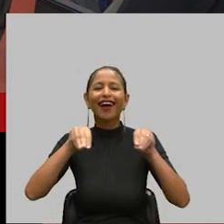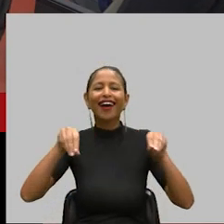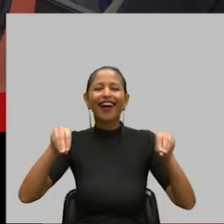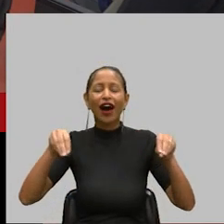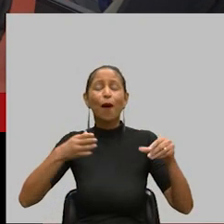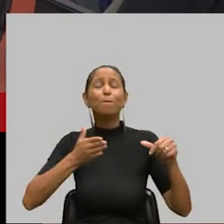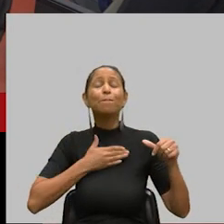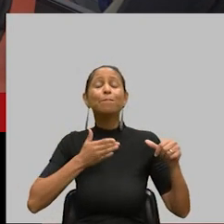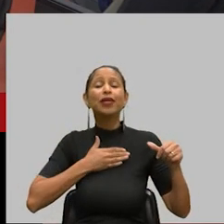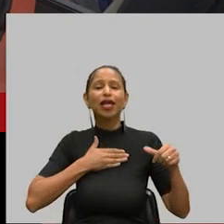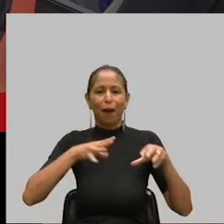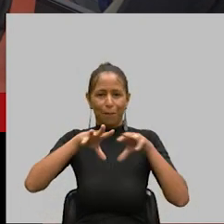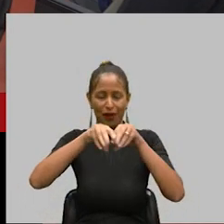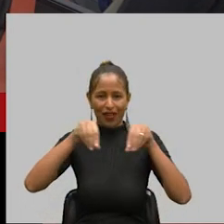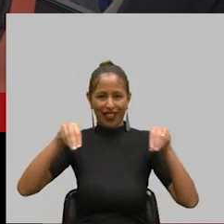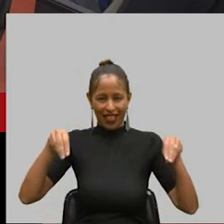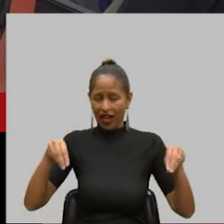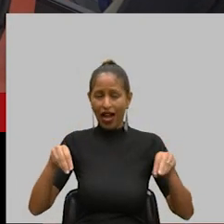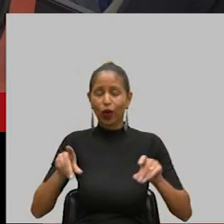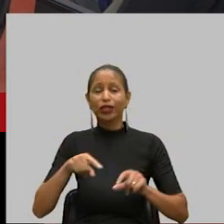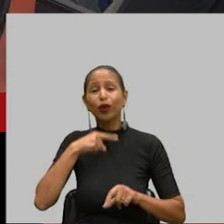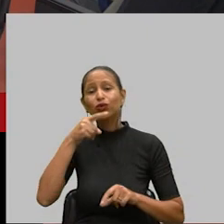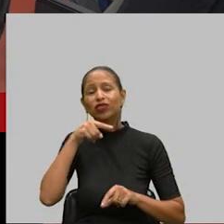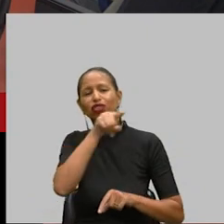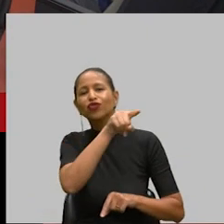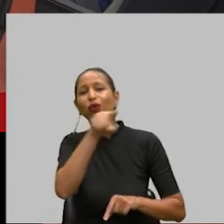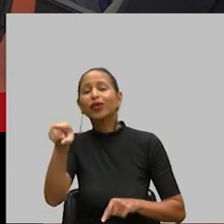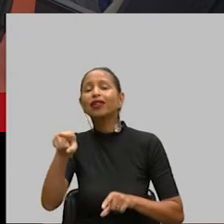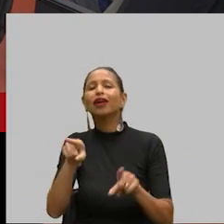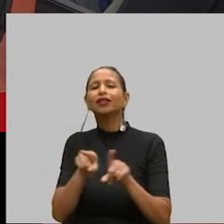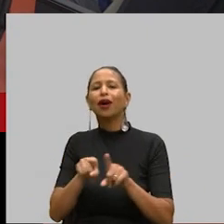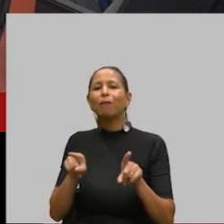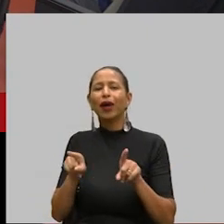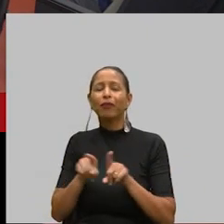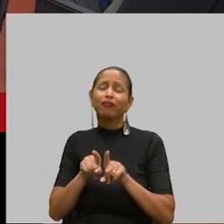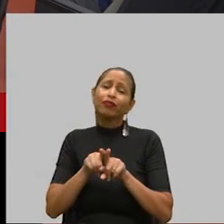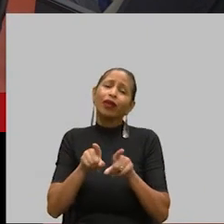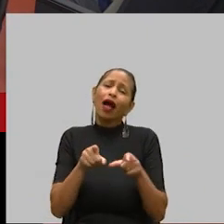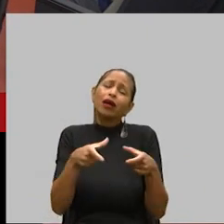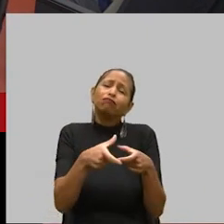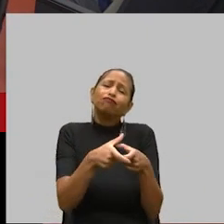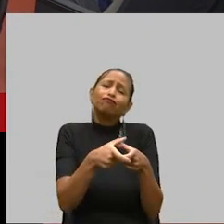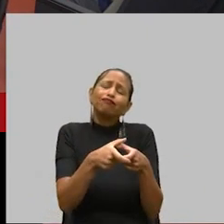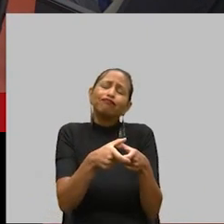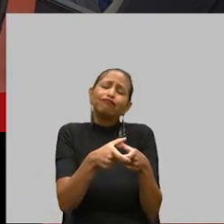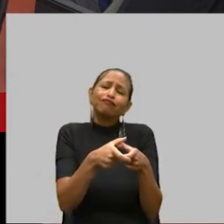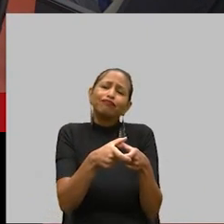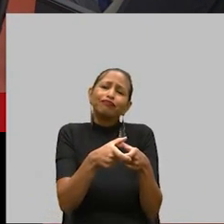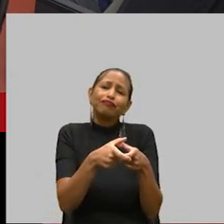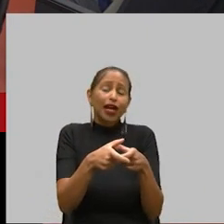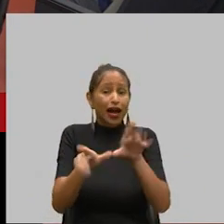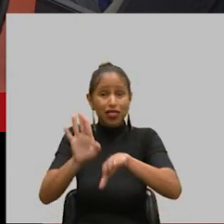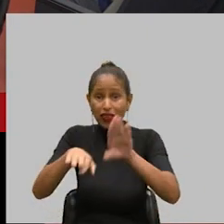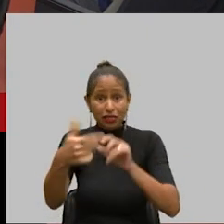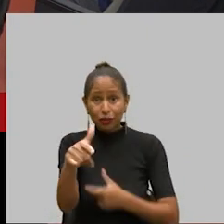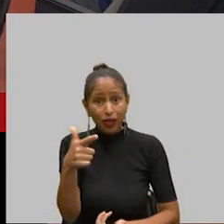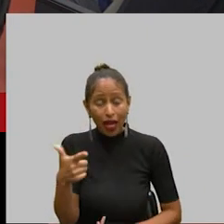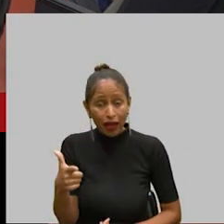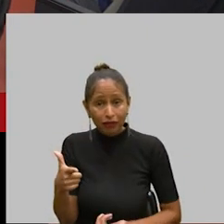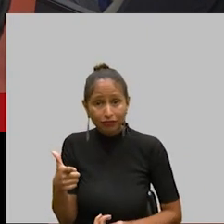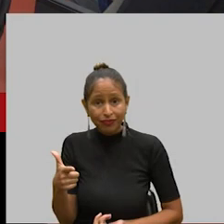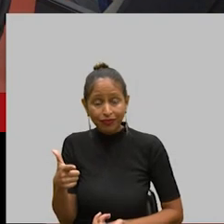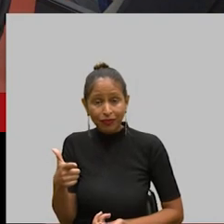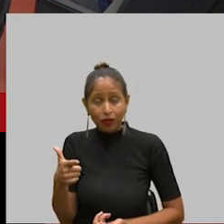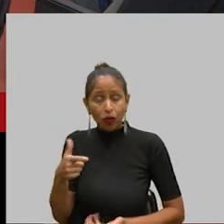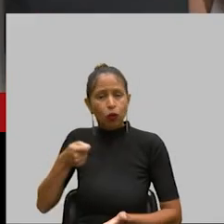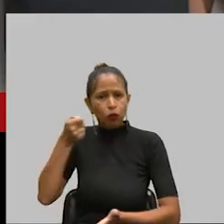primeira terra não tem dúvida que muitos de vocês ou é de uma pequena propriedade ou às vezes até nem tem então como